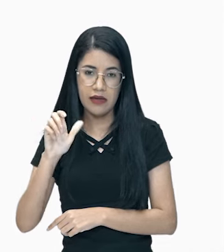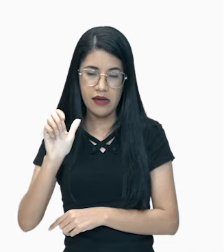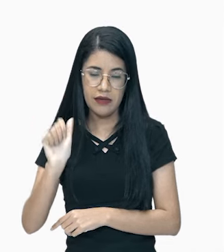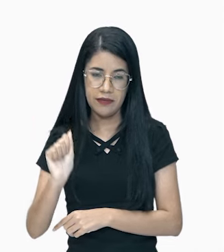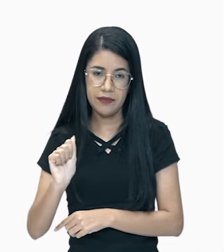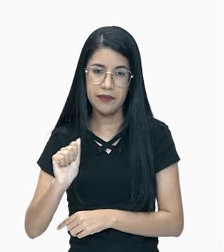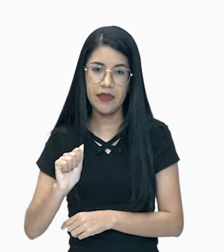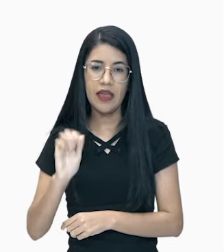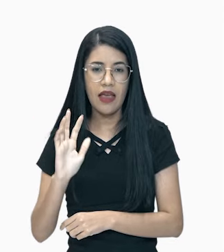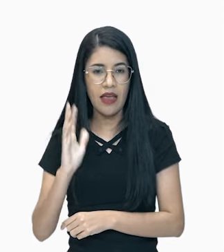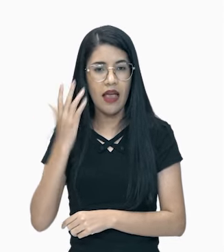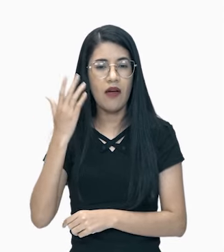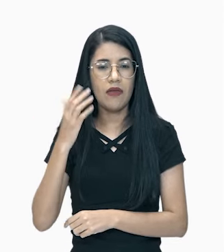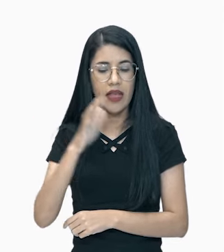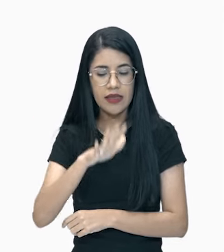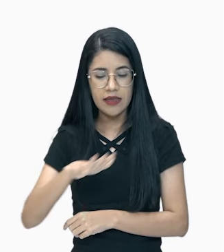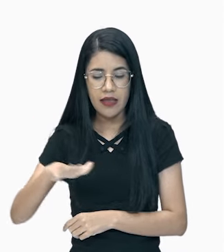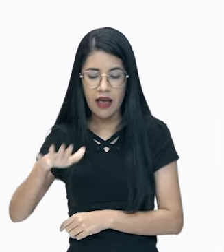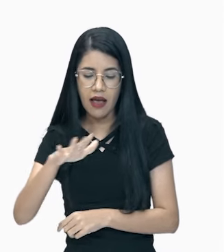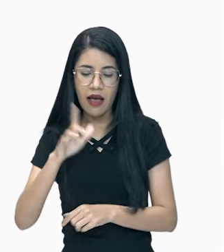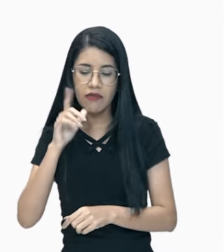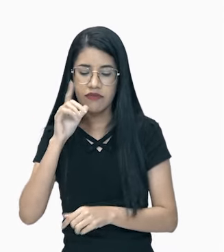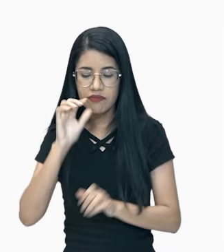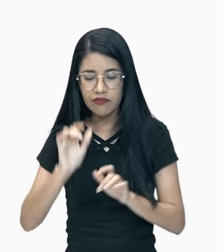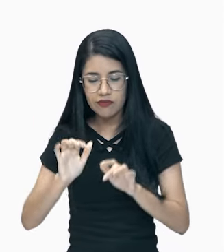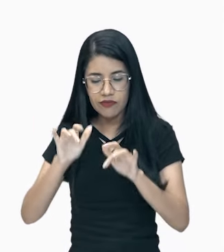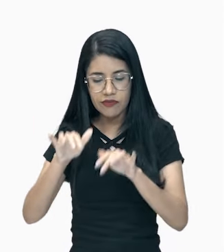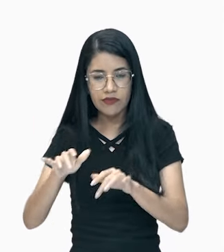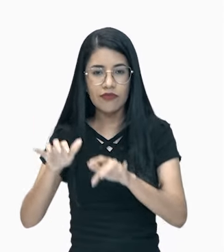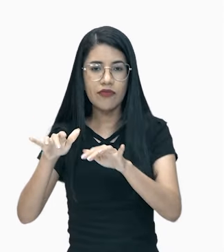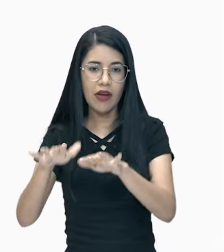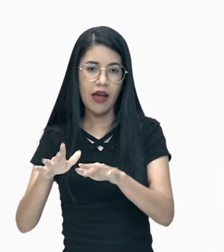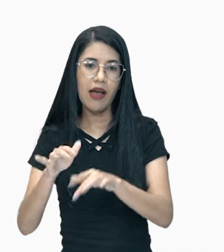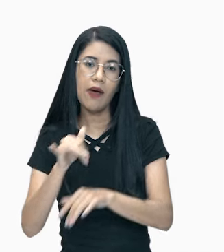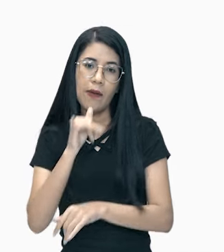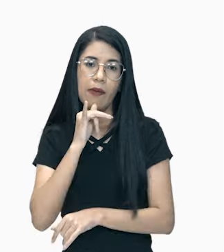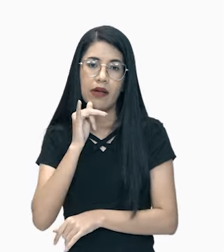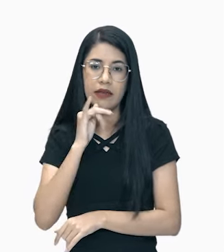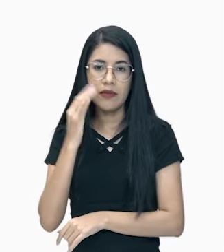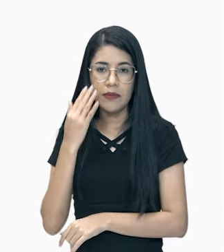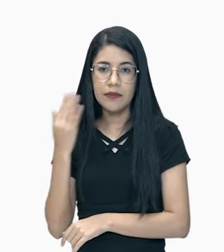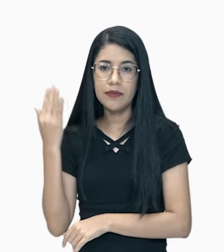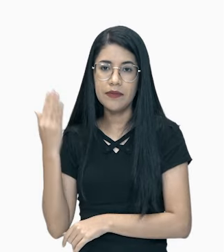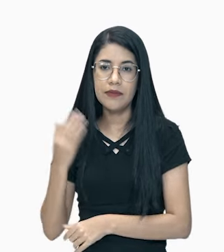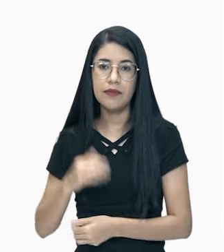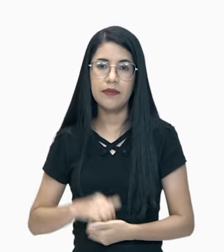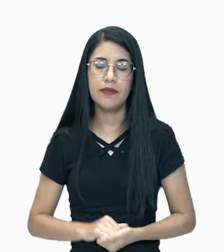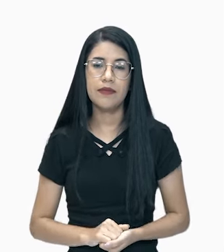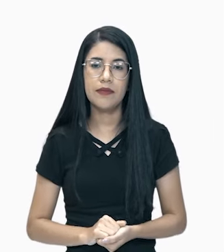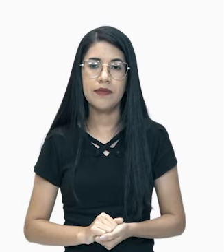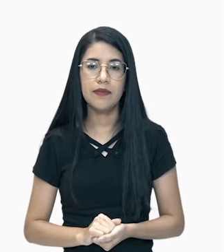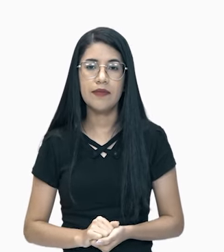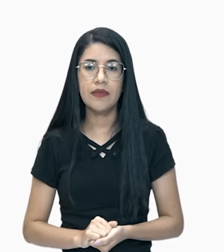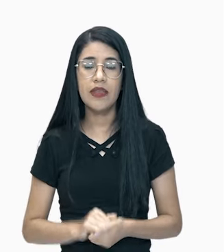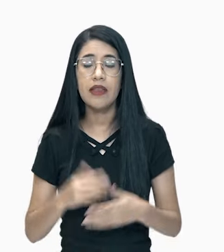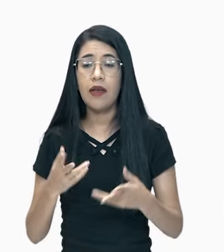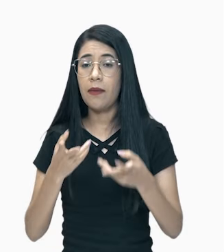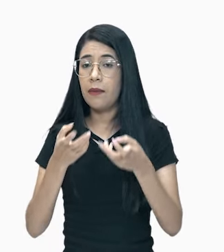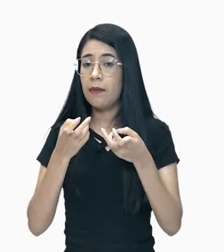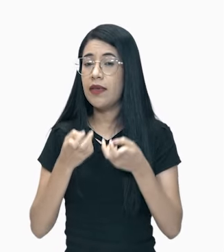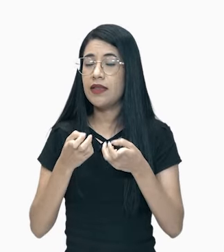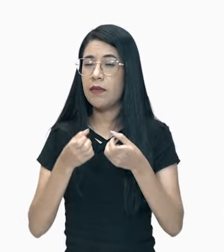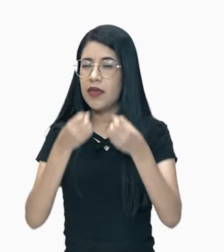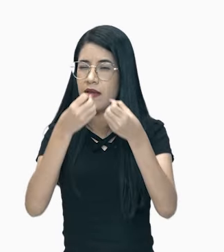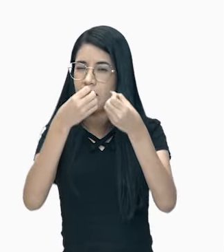que ocorrem na superfície das águas, que é o caso das ondas marítimas. Percebam que quando se